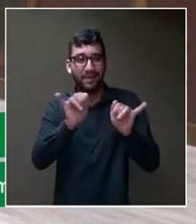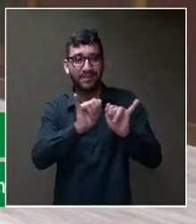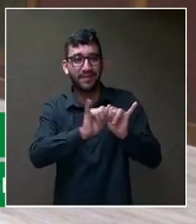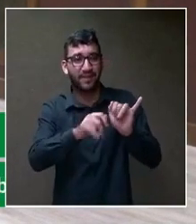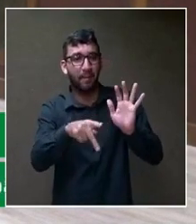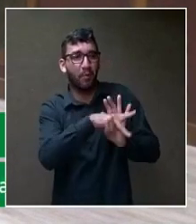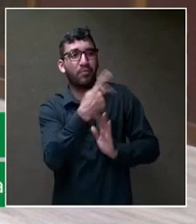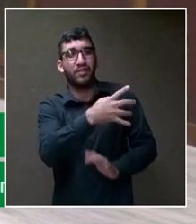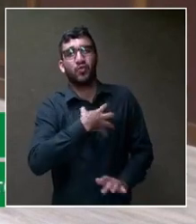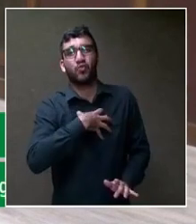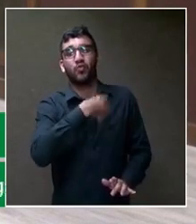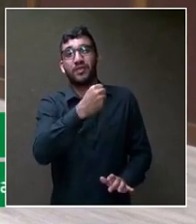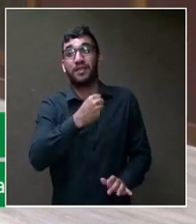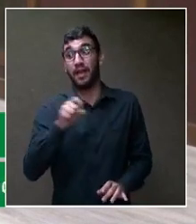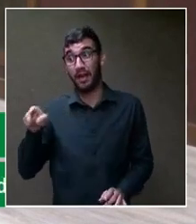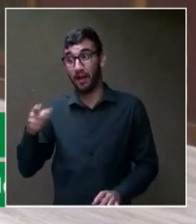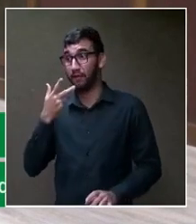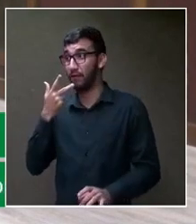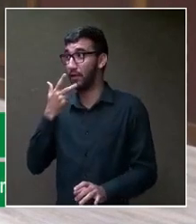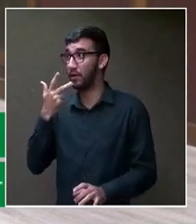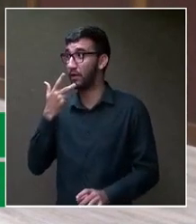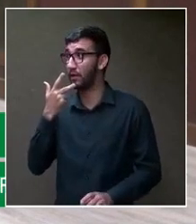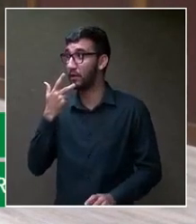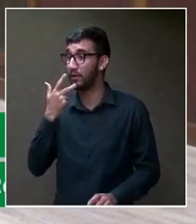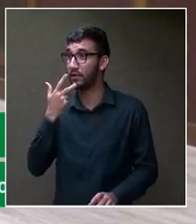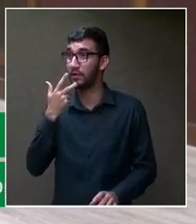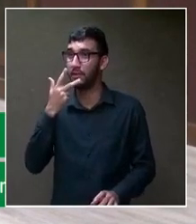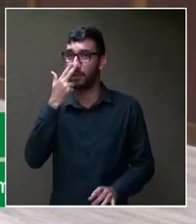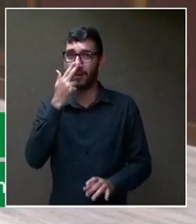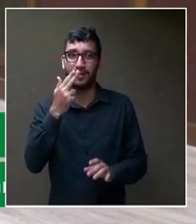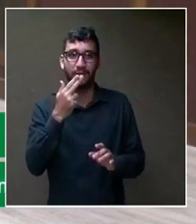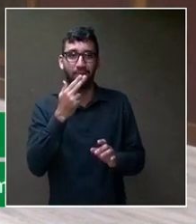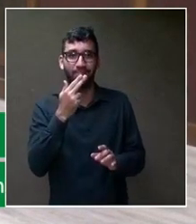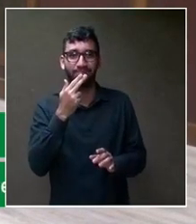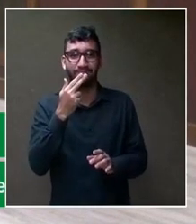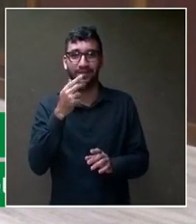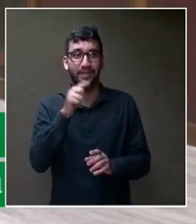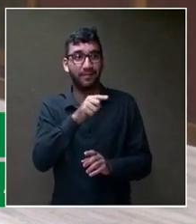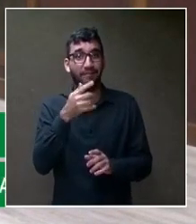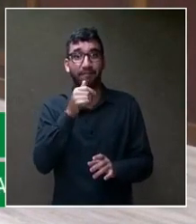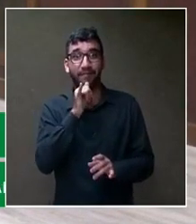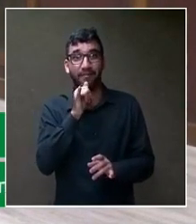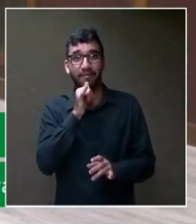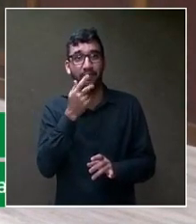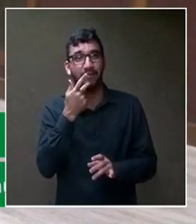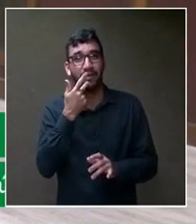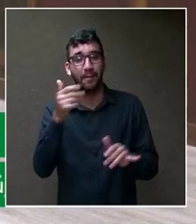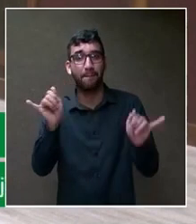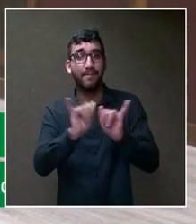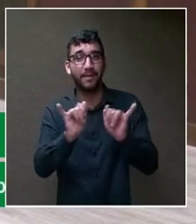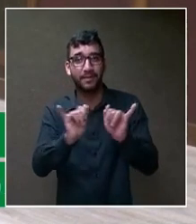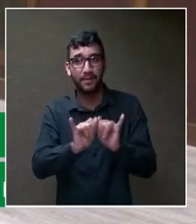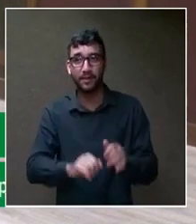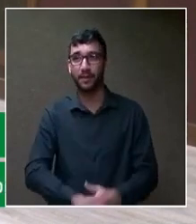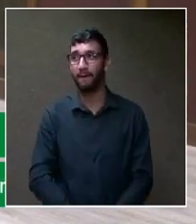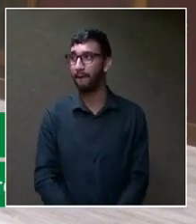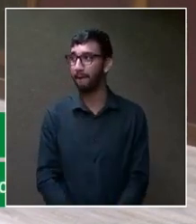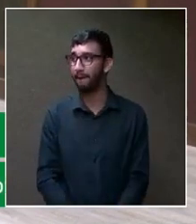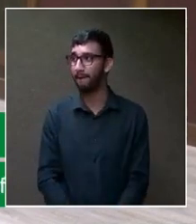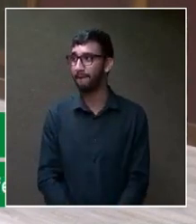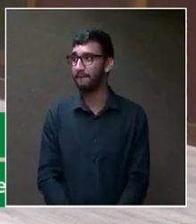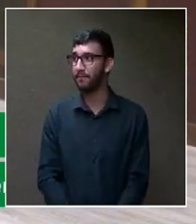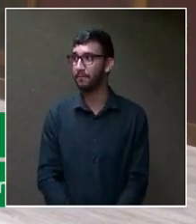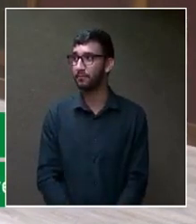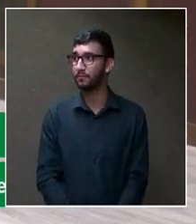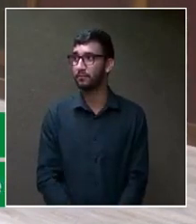vida dele, porque ele teria... Não, ela falou que esse, como ele era obcecado, ela tinha medo de fazer alguma besteira. Justo, é isso que eu estou perguntando. Eu não estou